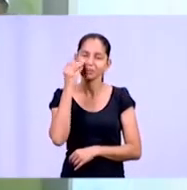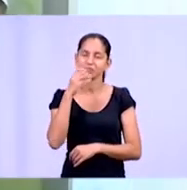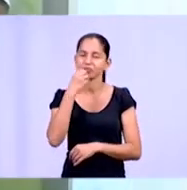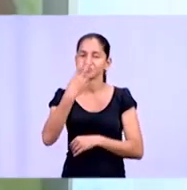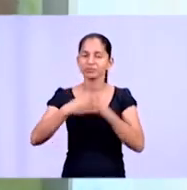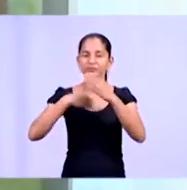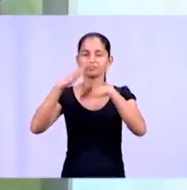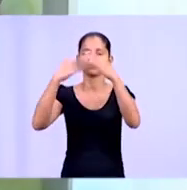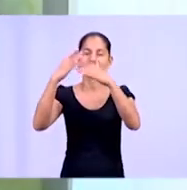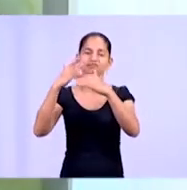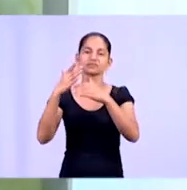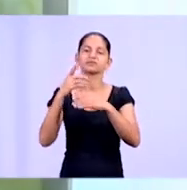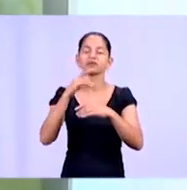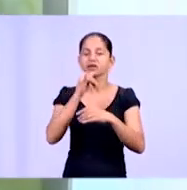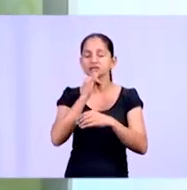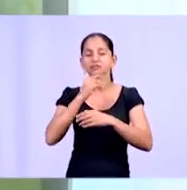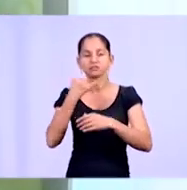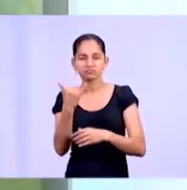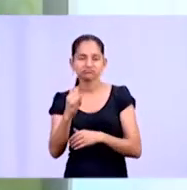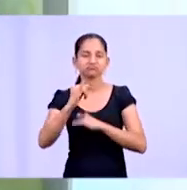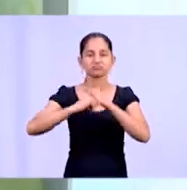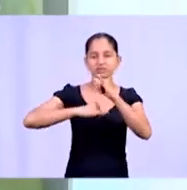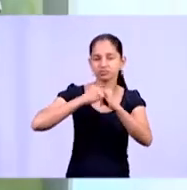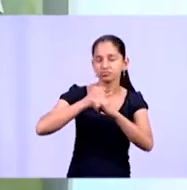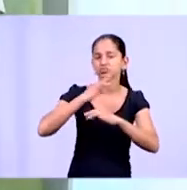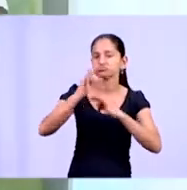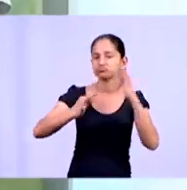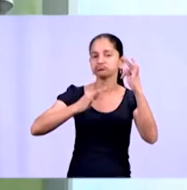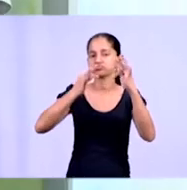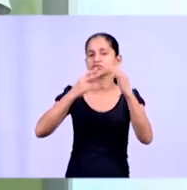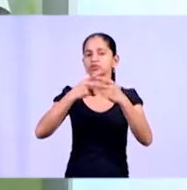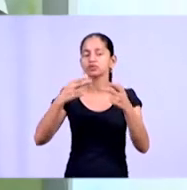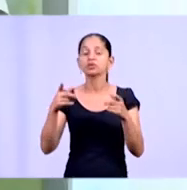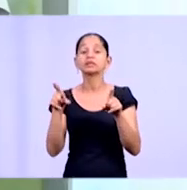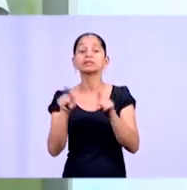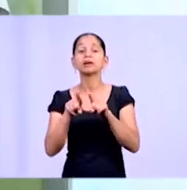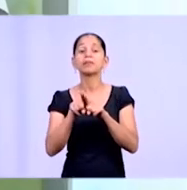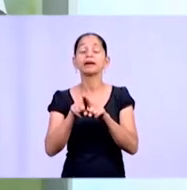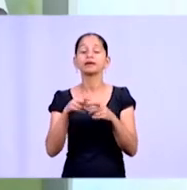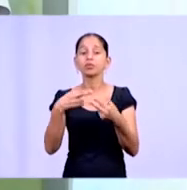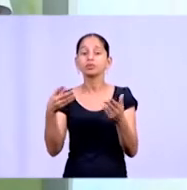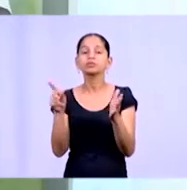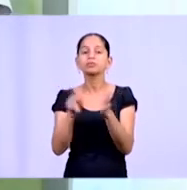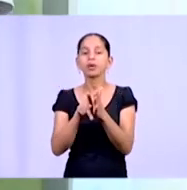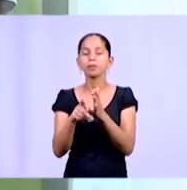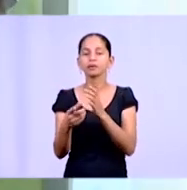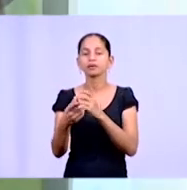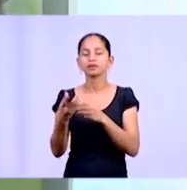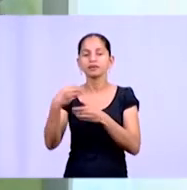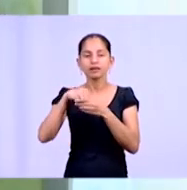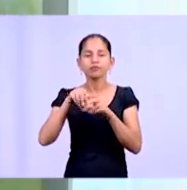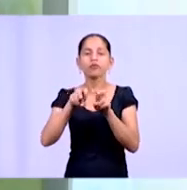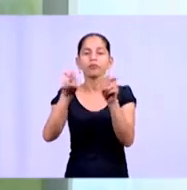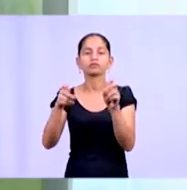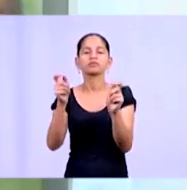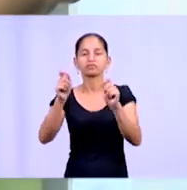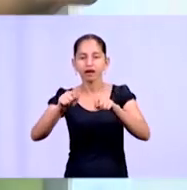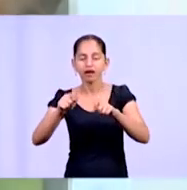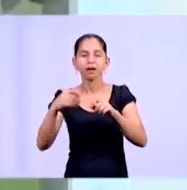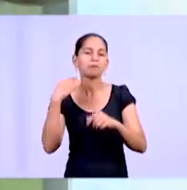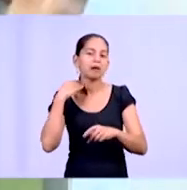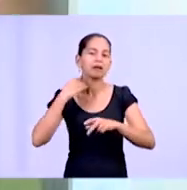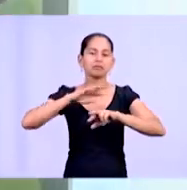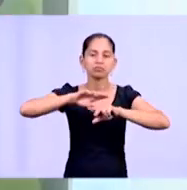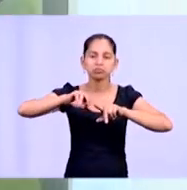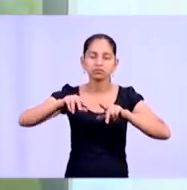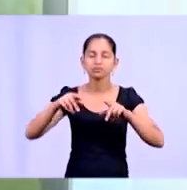Não só com tecnologia, com internet, a gente está avançando, transações eletrônicas na internet. A grande questão, e que a gente vai ver agora,